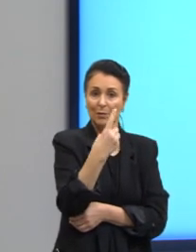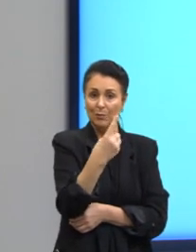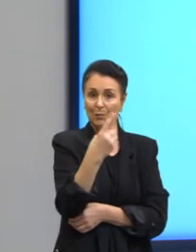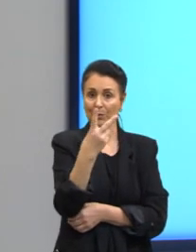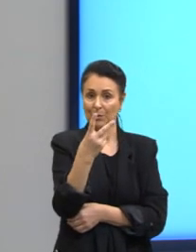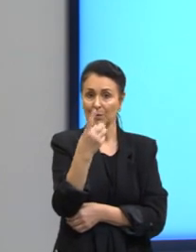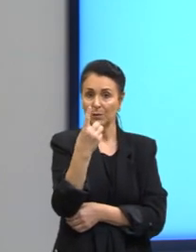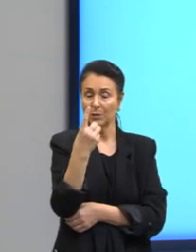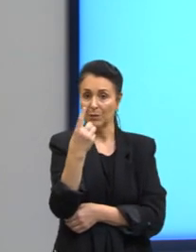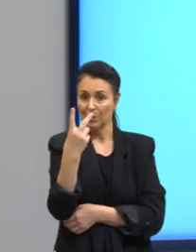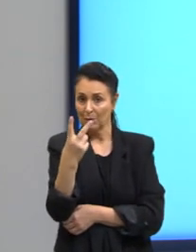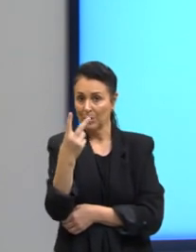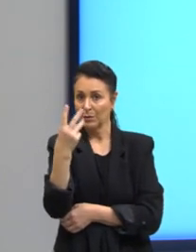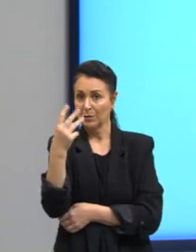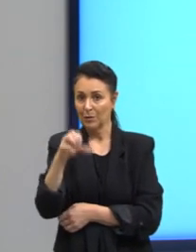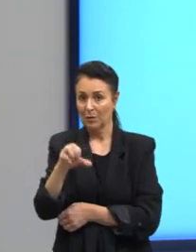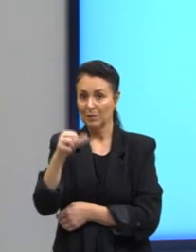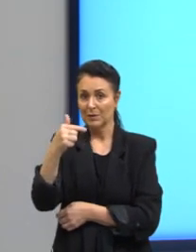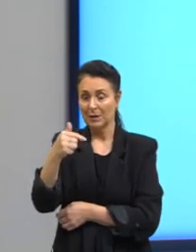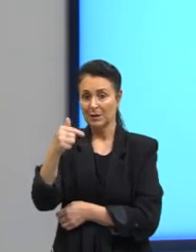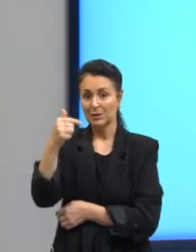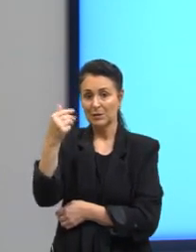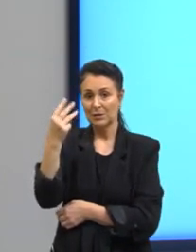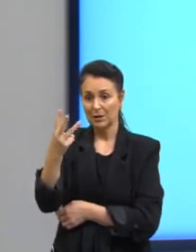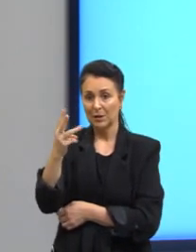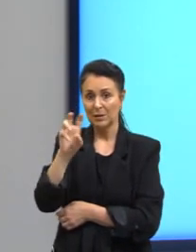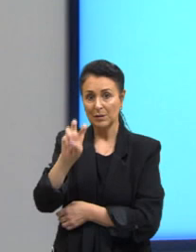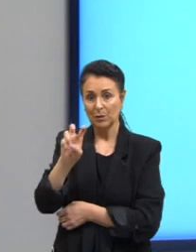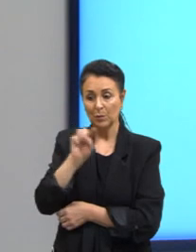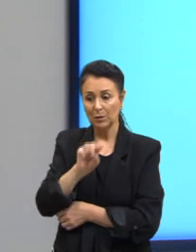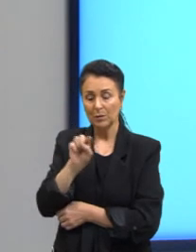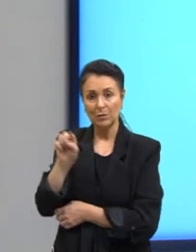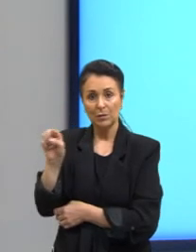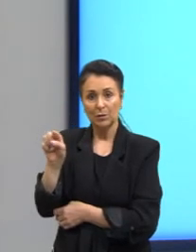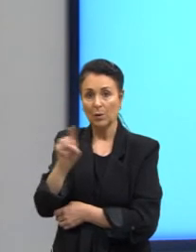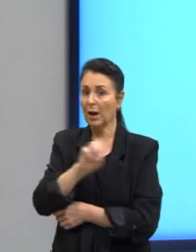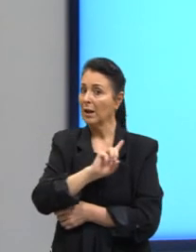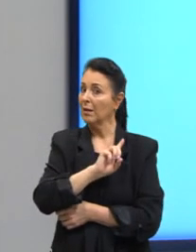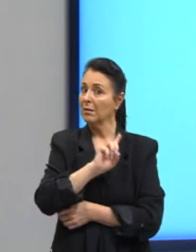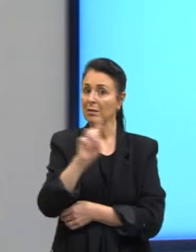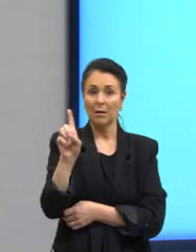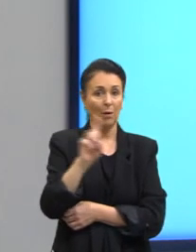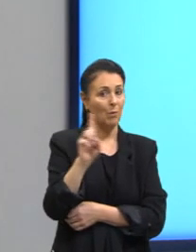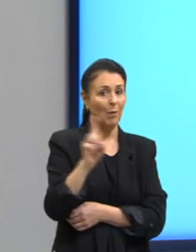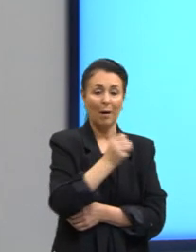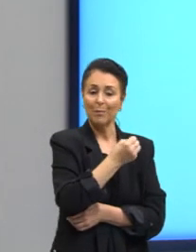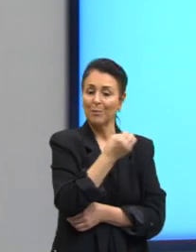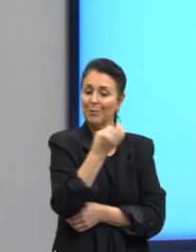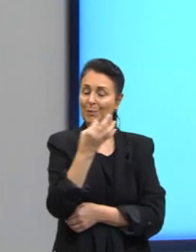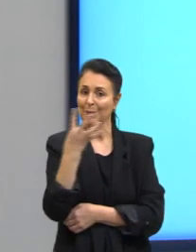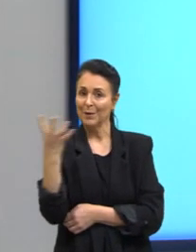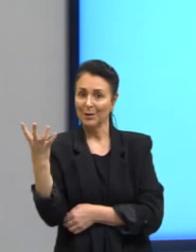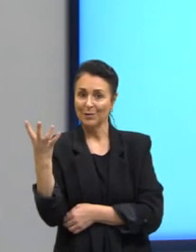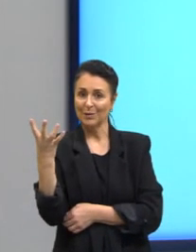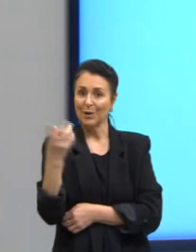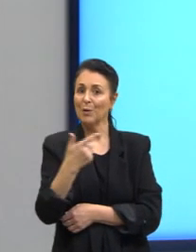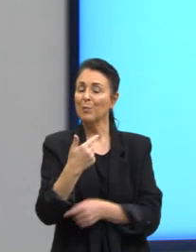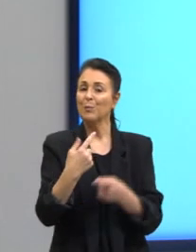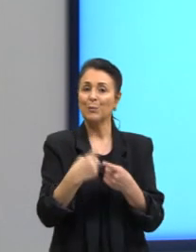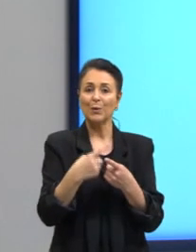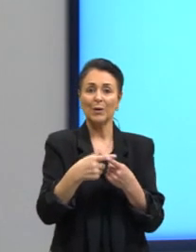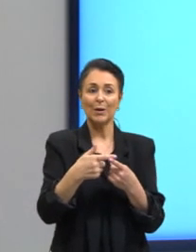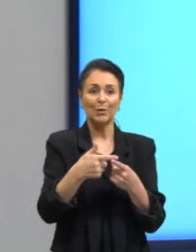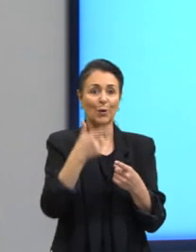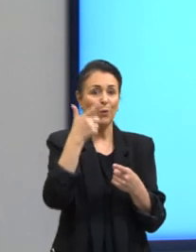6,12 49 375... É não periódica note que não há um período